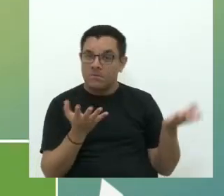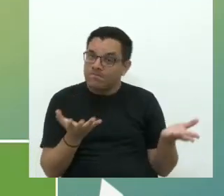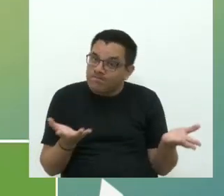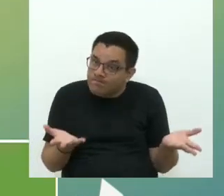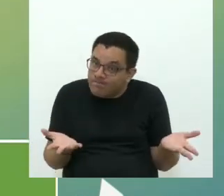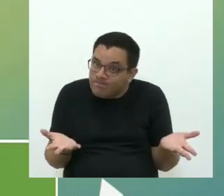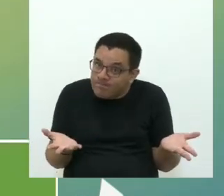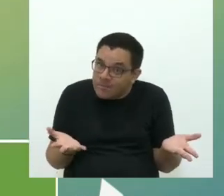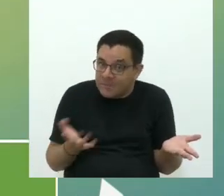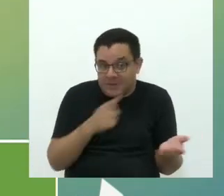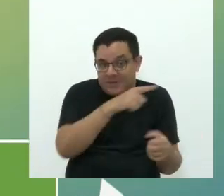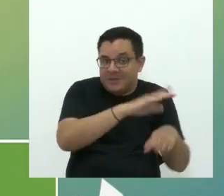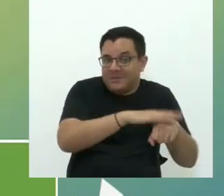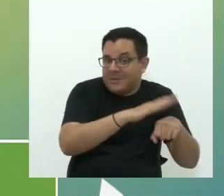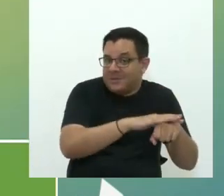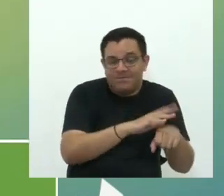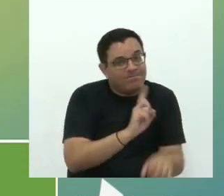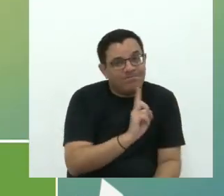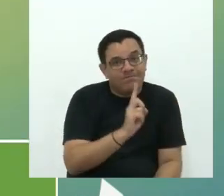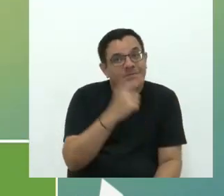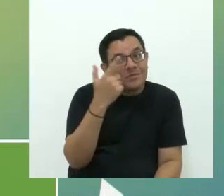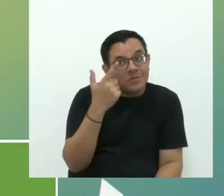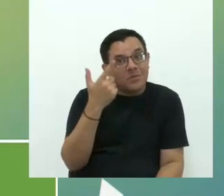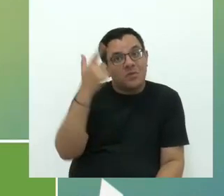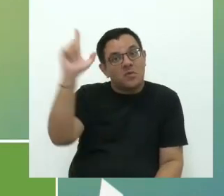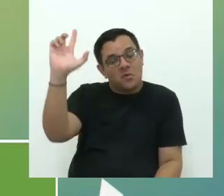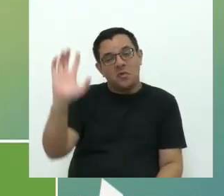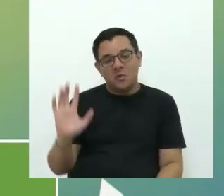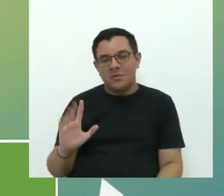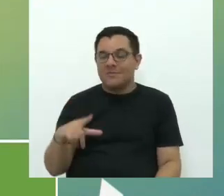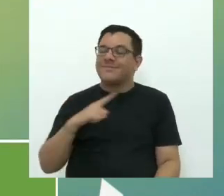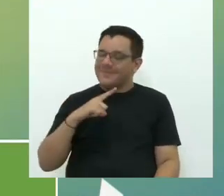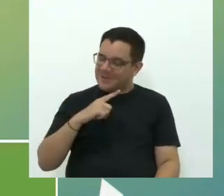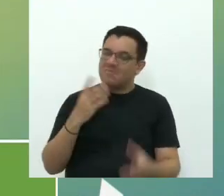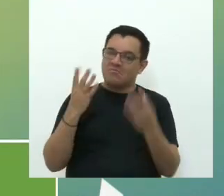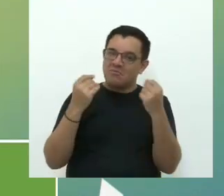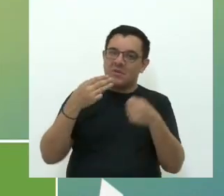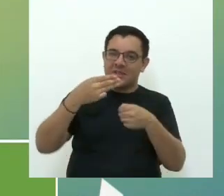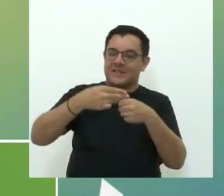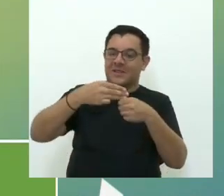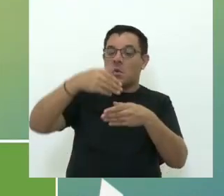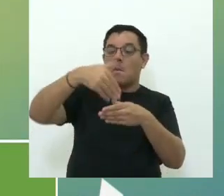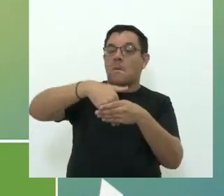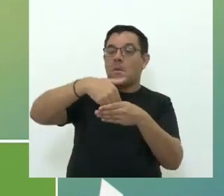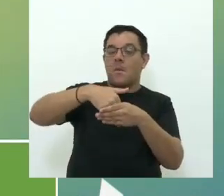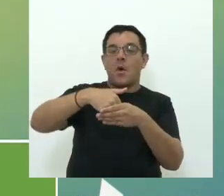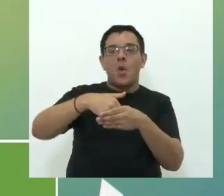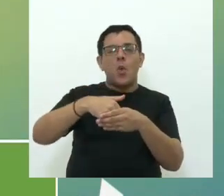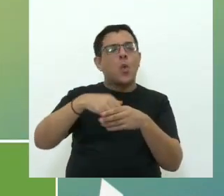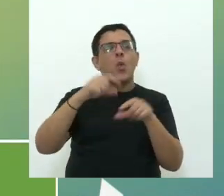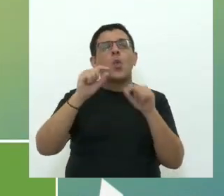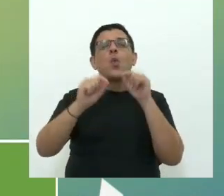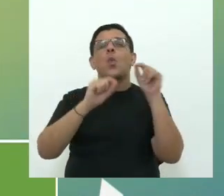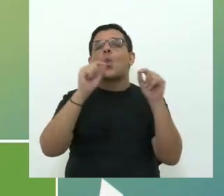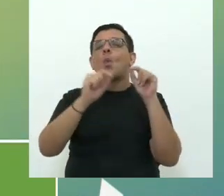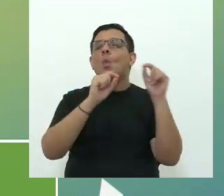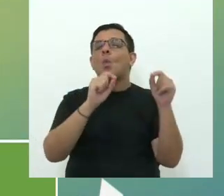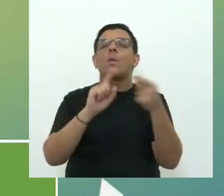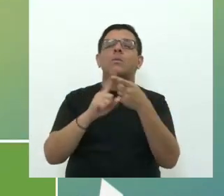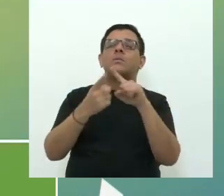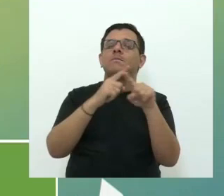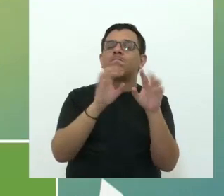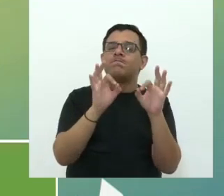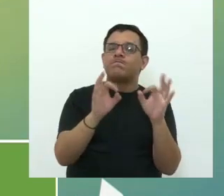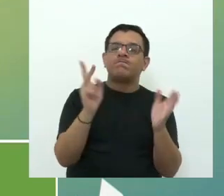gente então assim isso também ocorre muito em eleições municipais é legal a gente saber o que tá em discussão